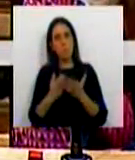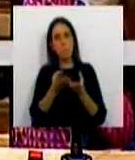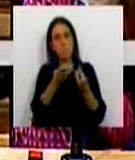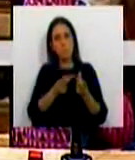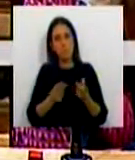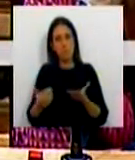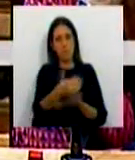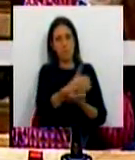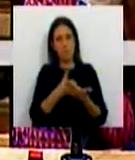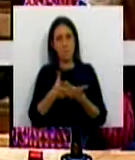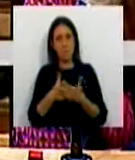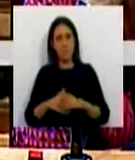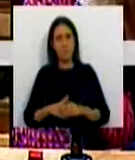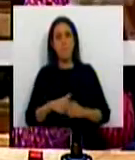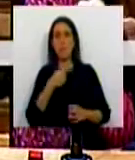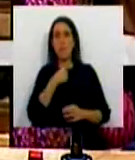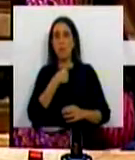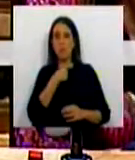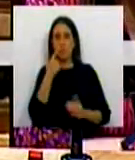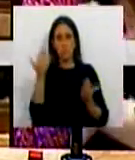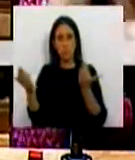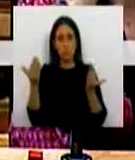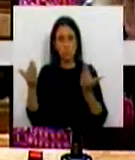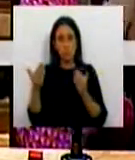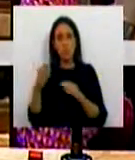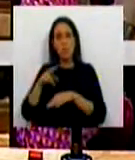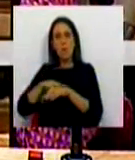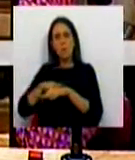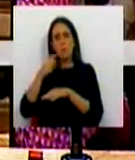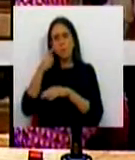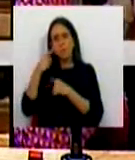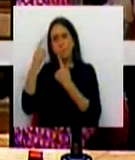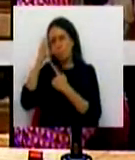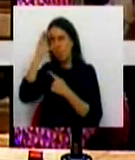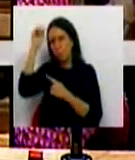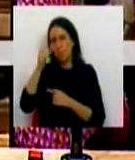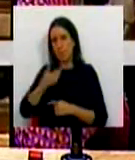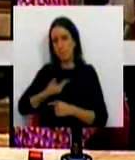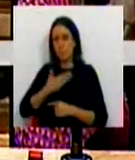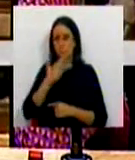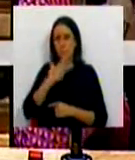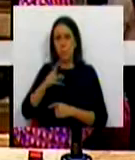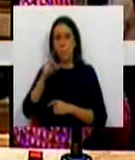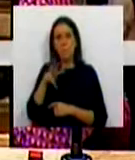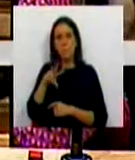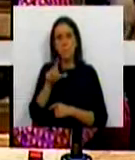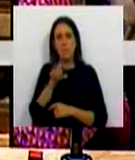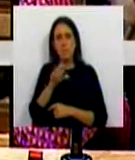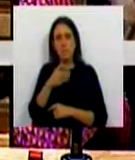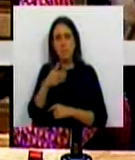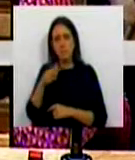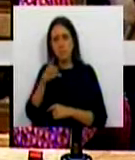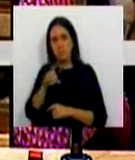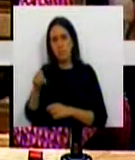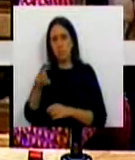orçamentais. Face a agosto, o déficit das administrações públicas melhorou 1.066 milhões de euros. O